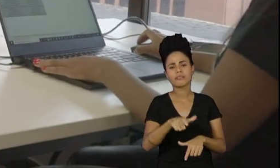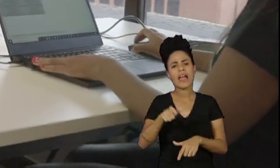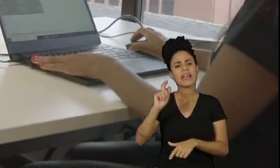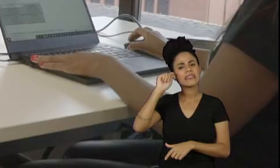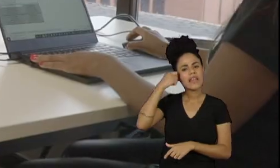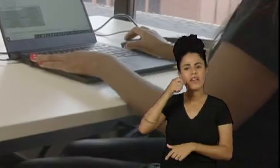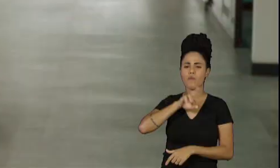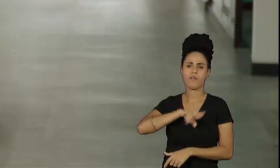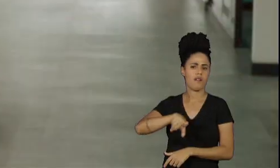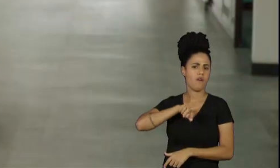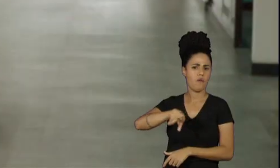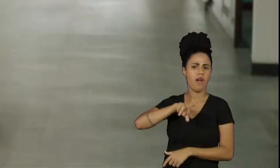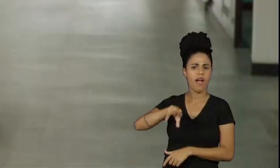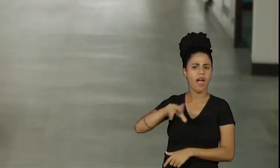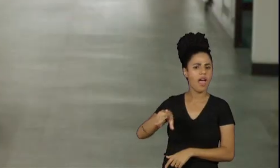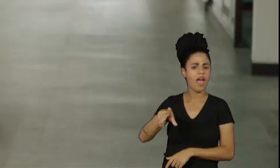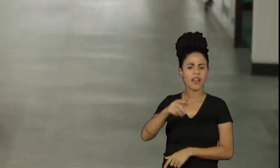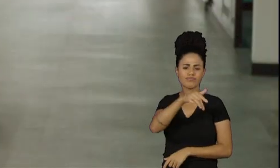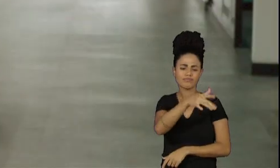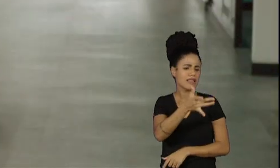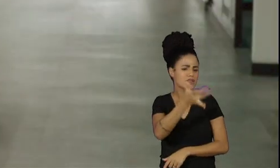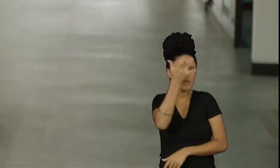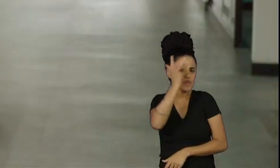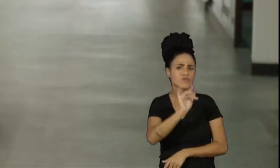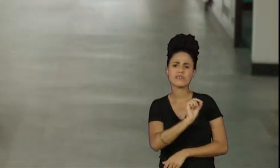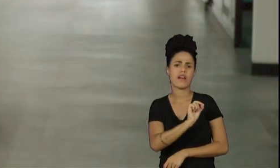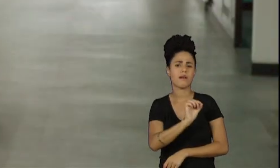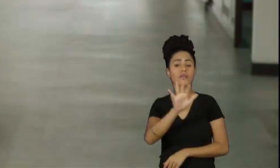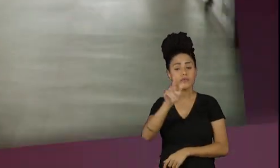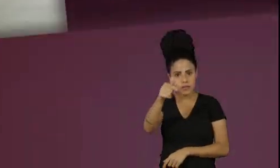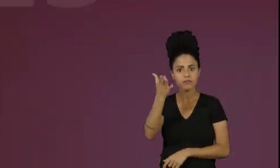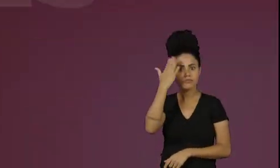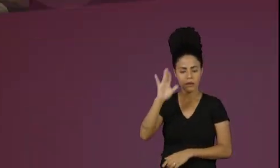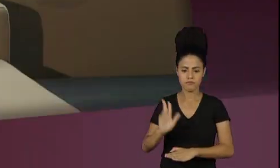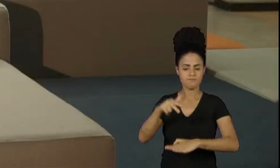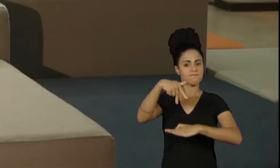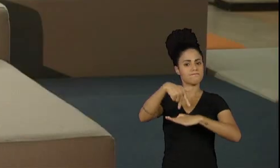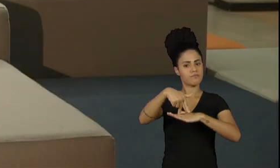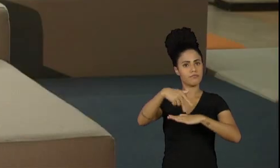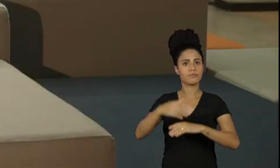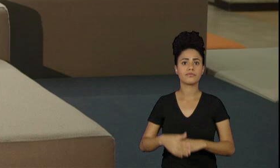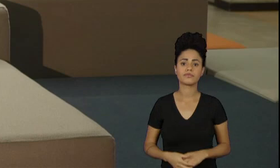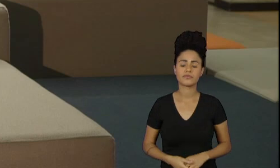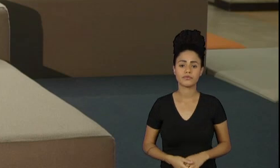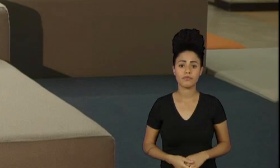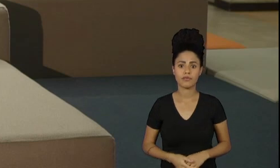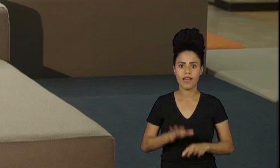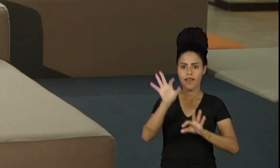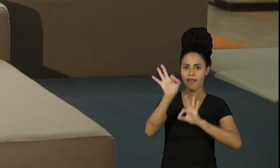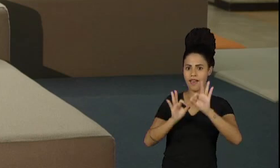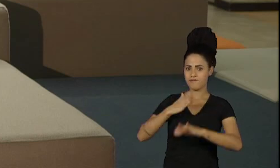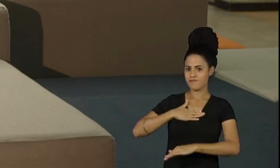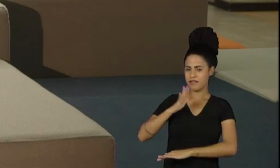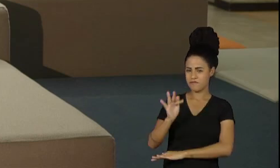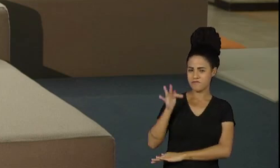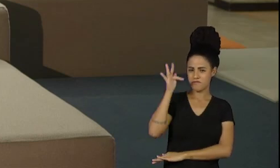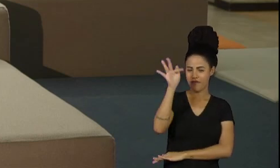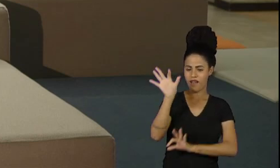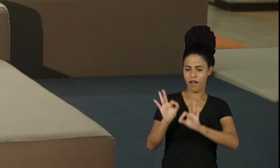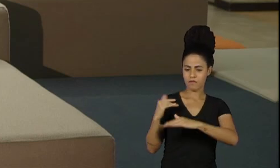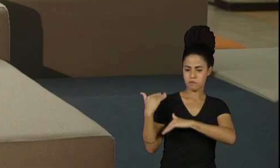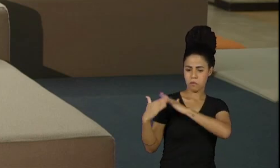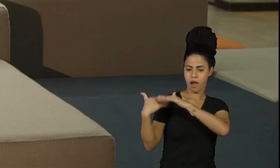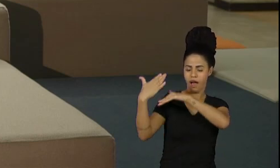precisa para a pessoa negra. Então, elas precisam estar nos espaços de poder. Os meus planos para o futuro estão ligados ao meu